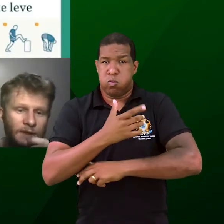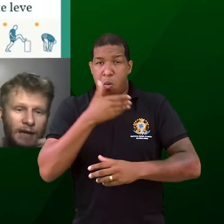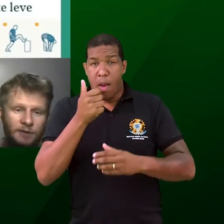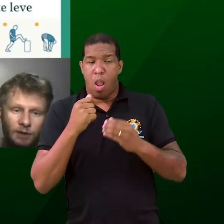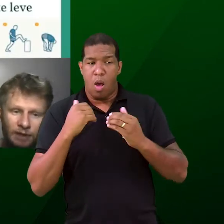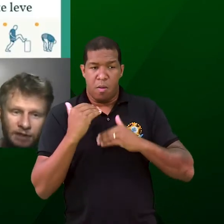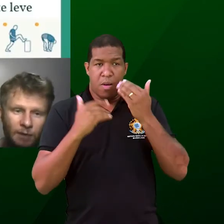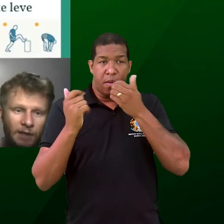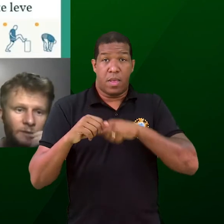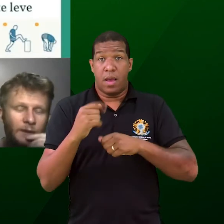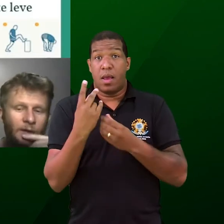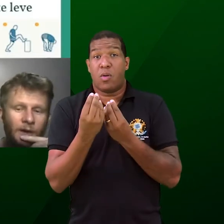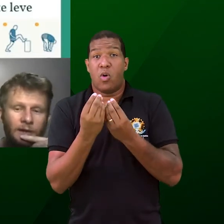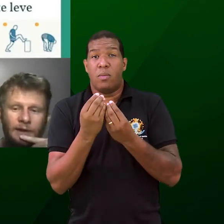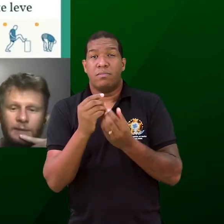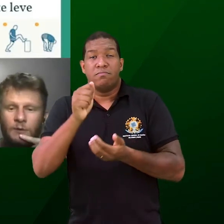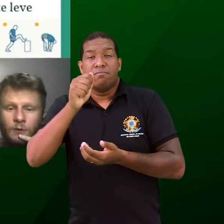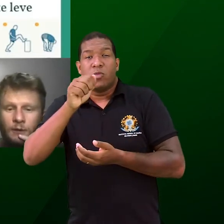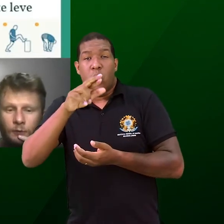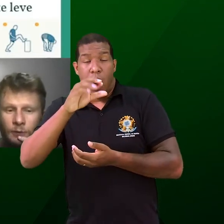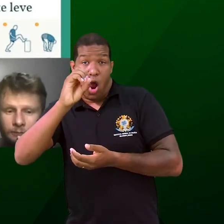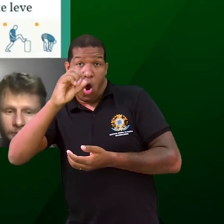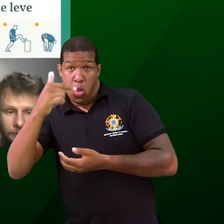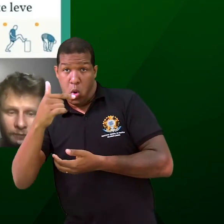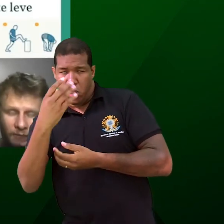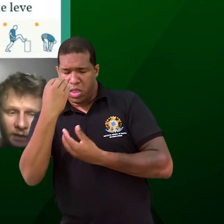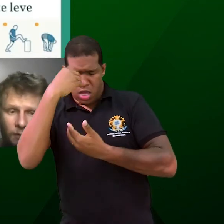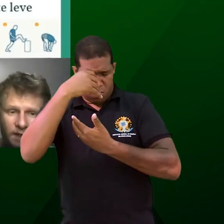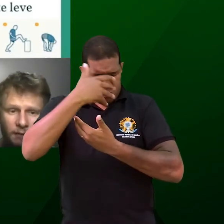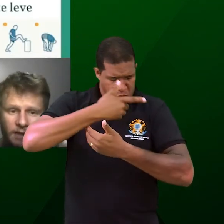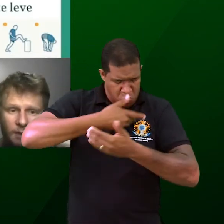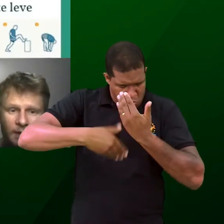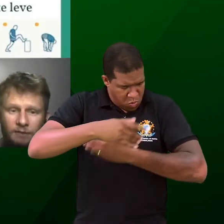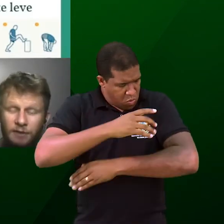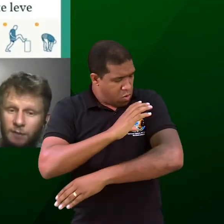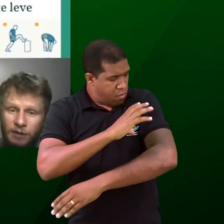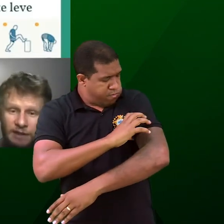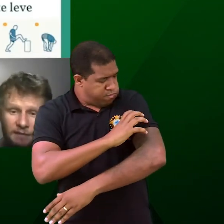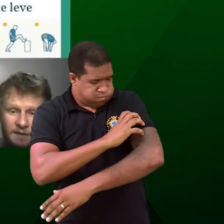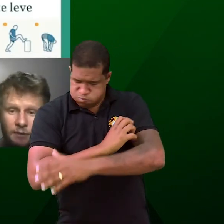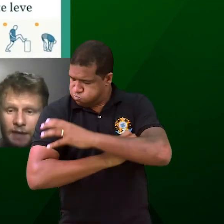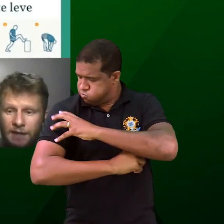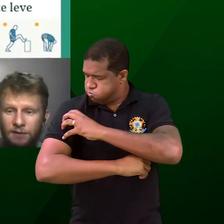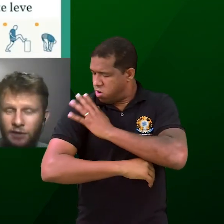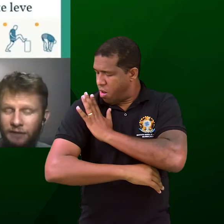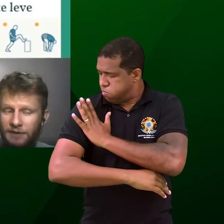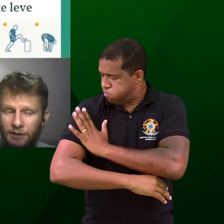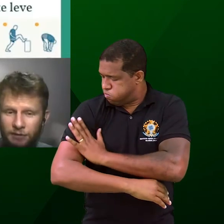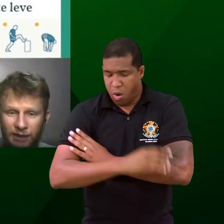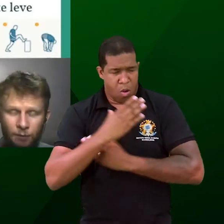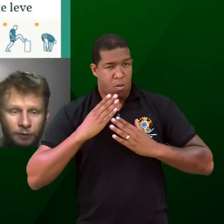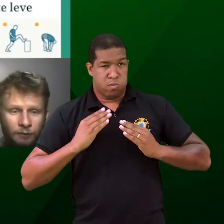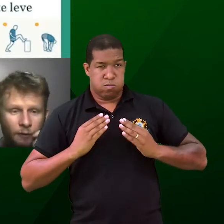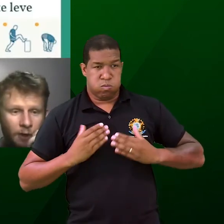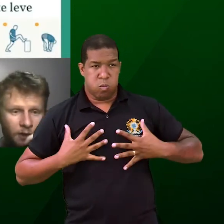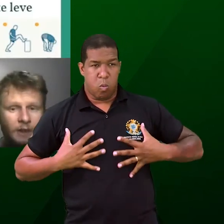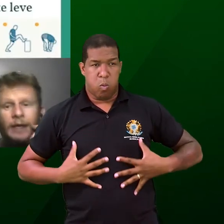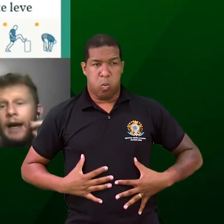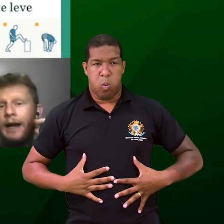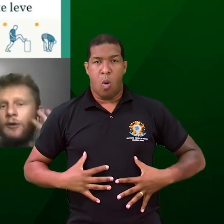Tô achando que está muito cansado, devo segurar, mas não é tão precisa, né? Essa percepção é muito subjetiva. Às vezes tu vai